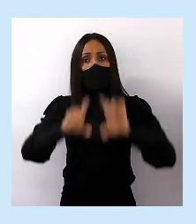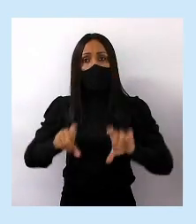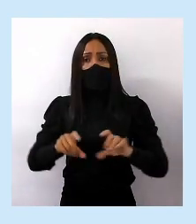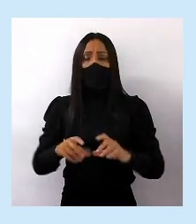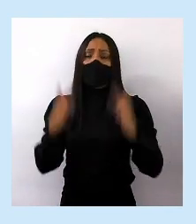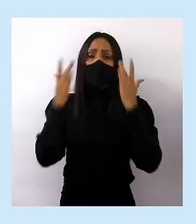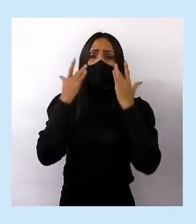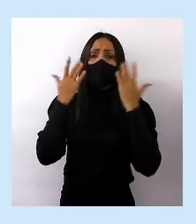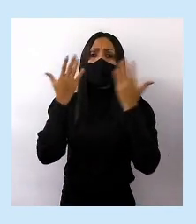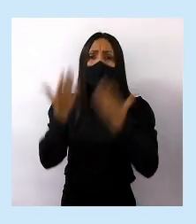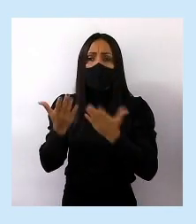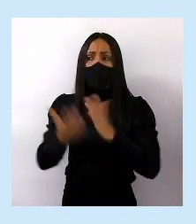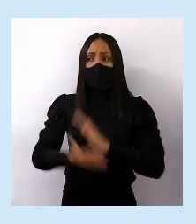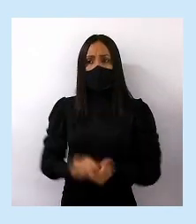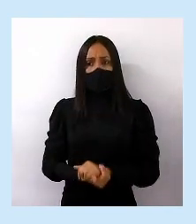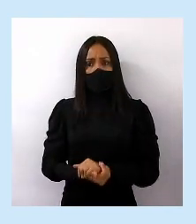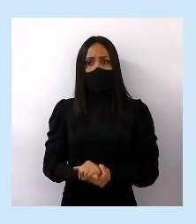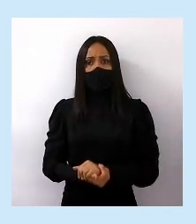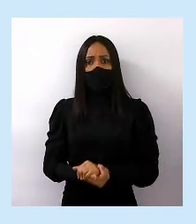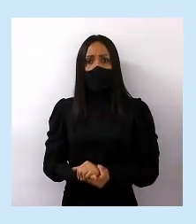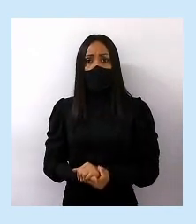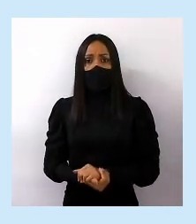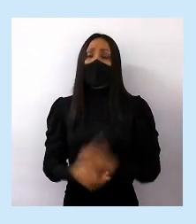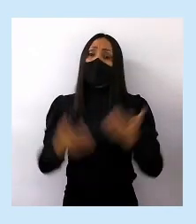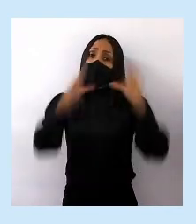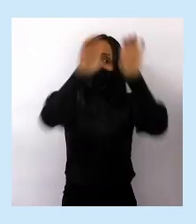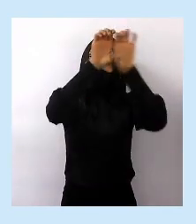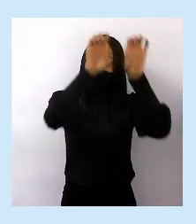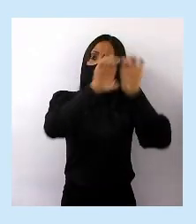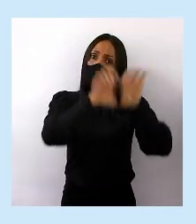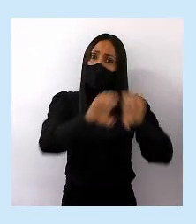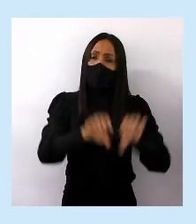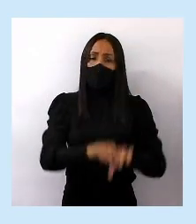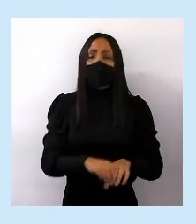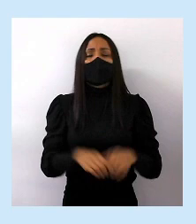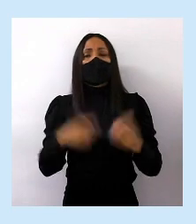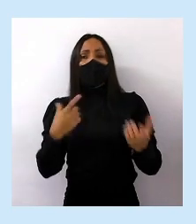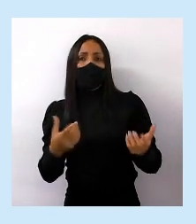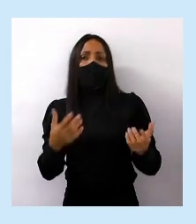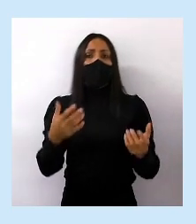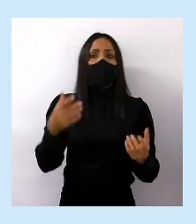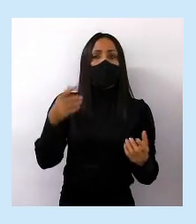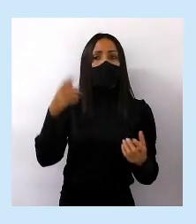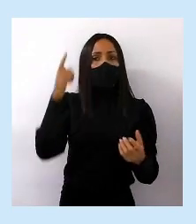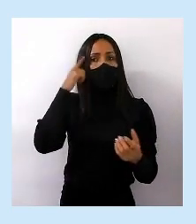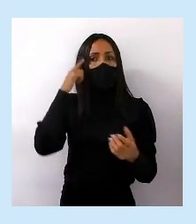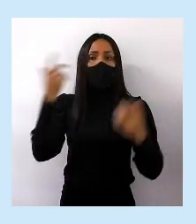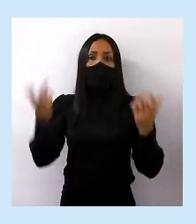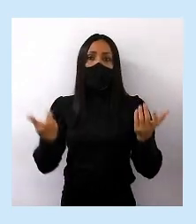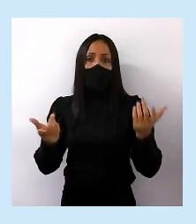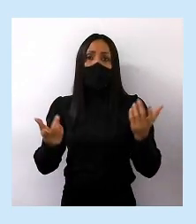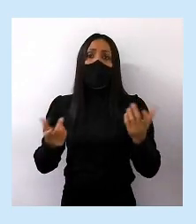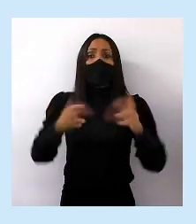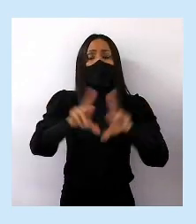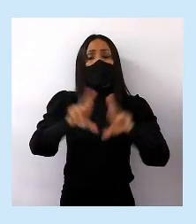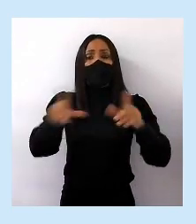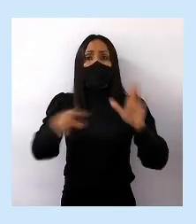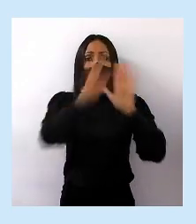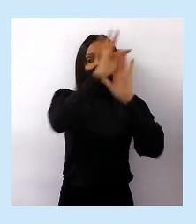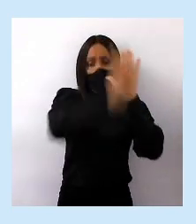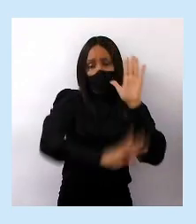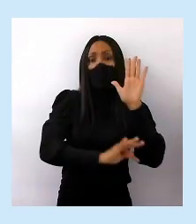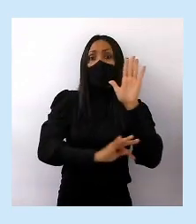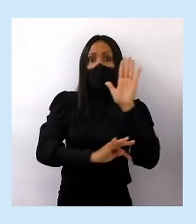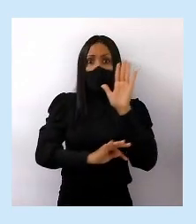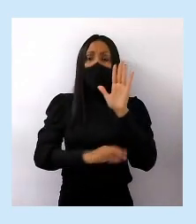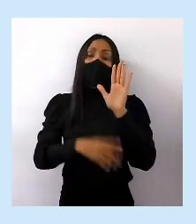observem só, além da estrutura, a gente pode identificar também estilos diferentes. Você pode ler um texto